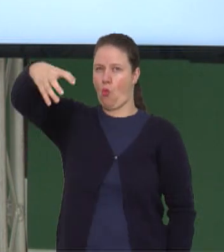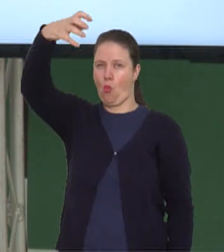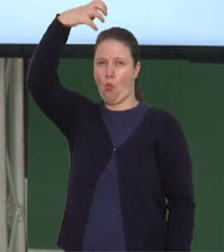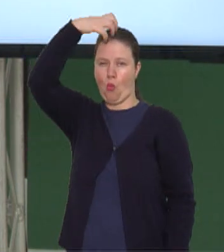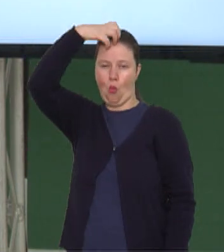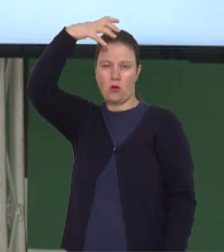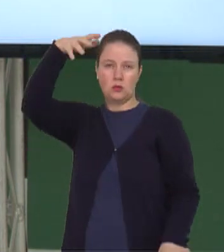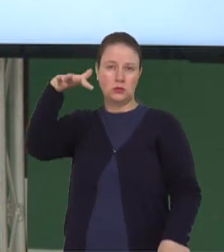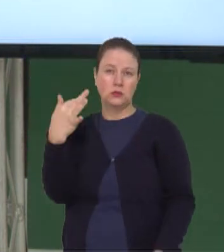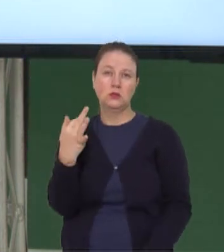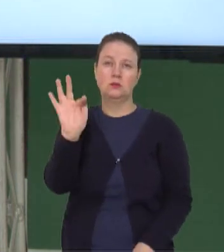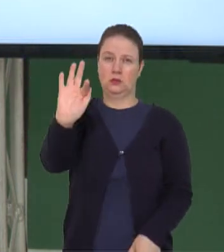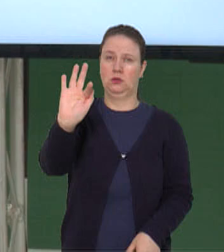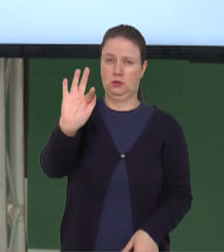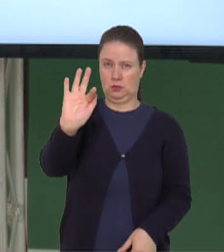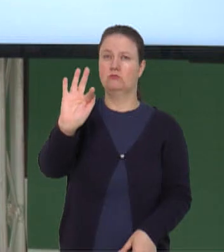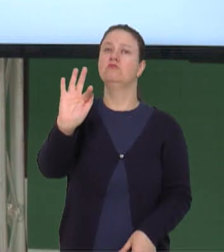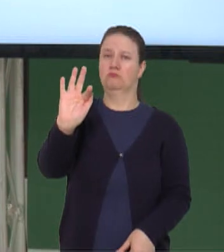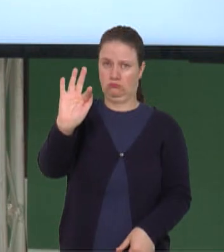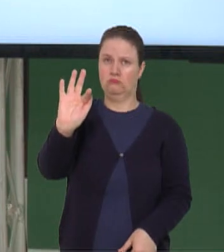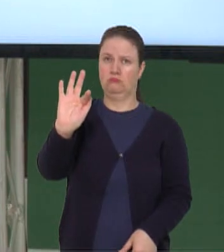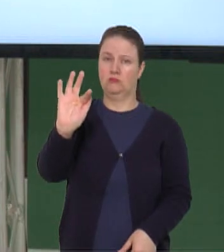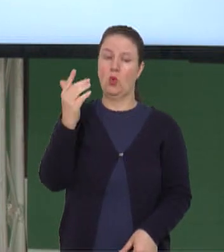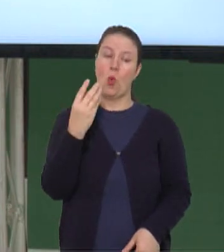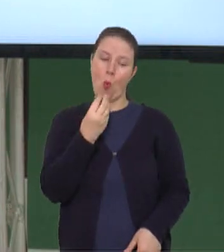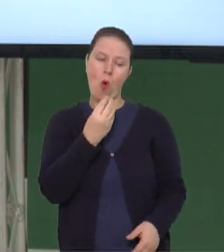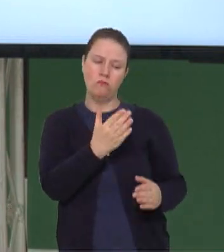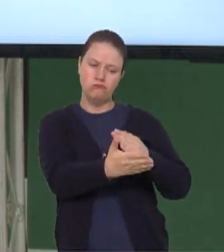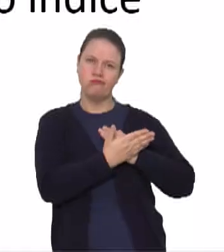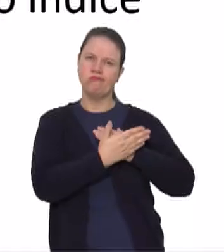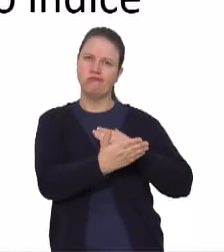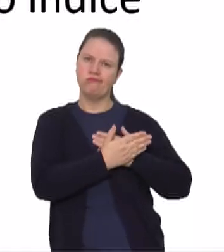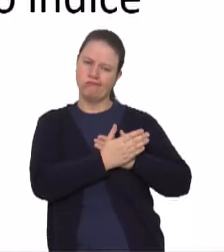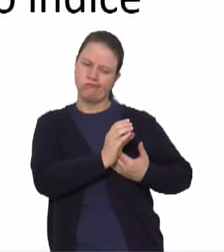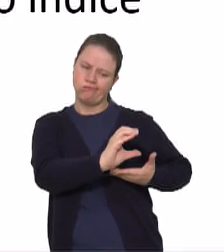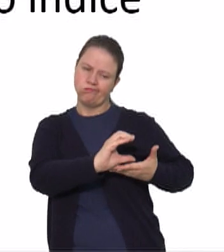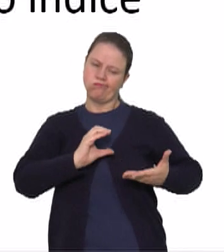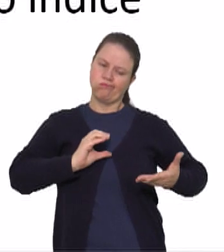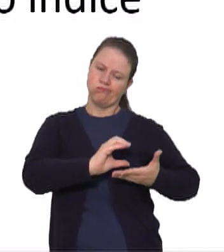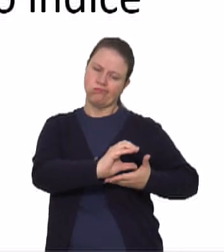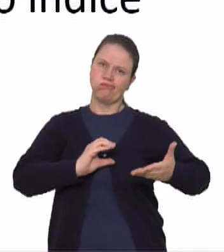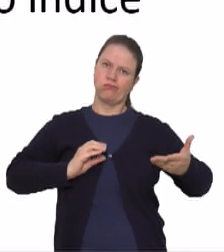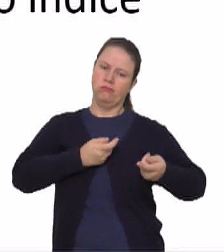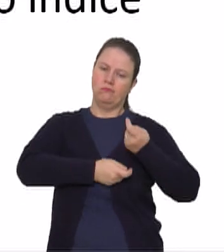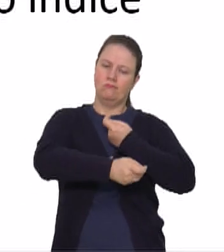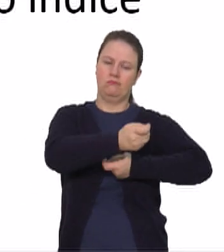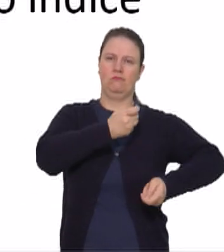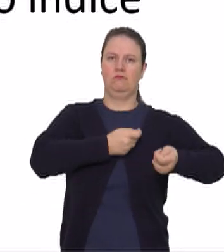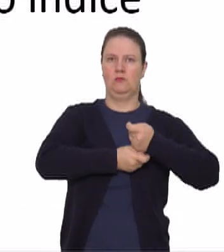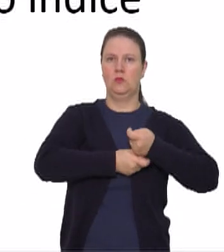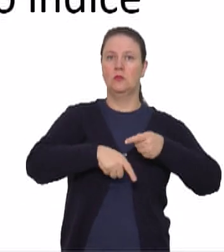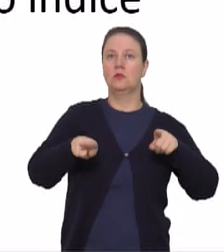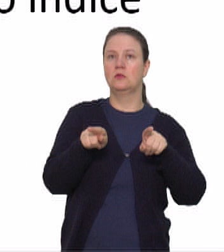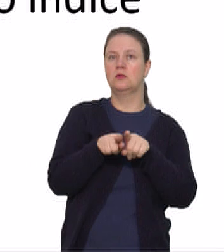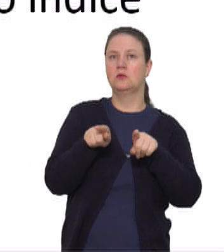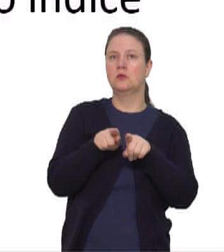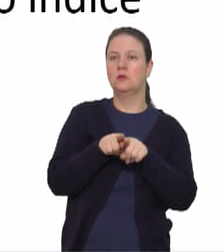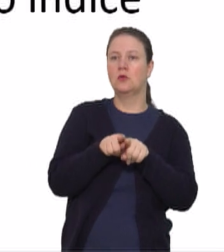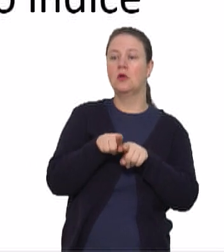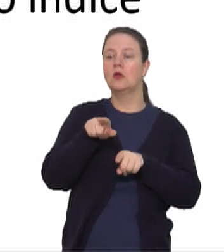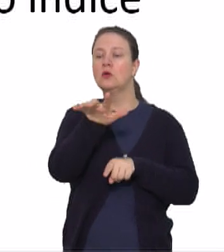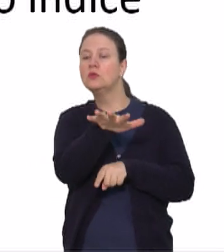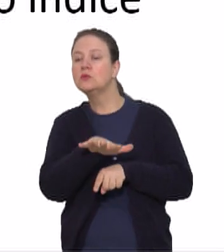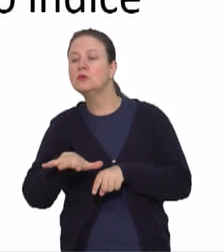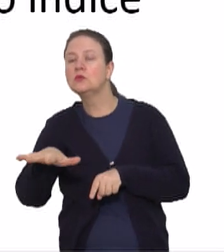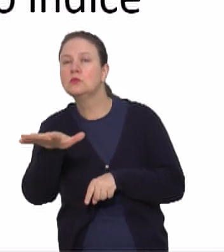importância, né, da colônia de São Domingos para a França. Os colonos brancos, eles constituíam 7% da